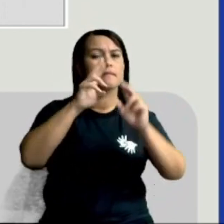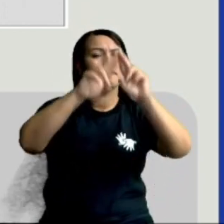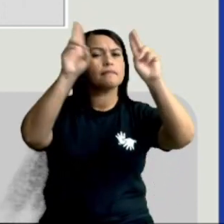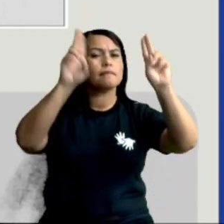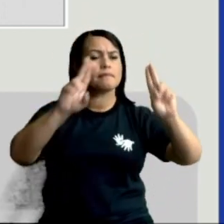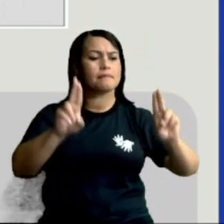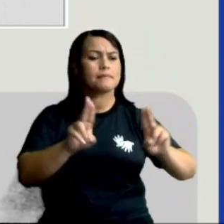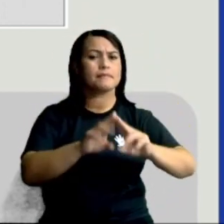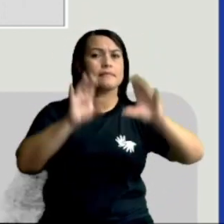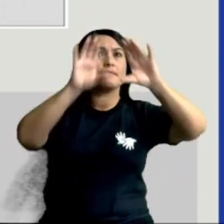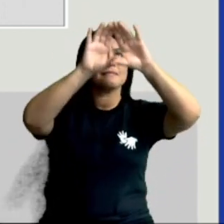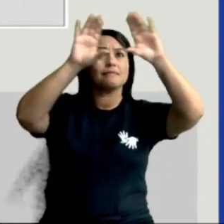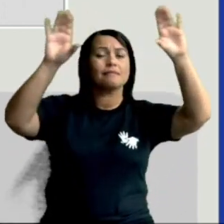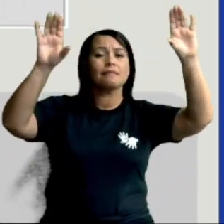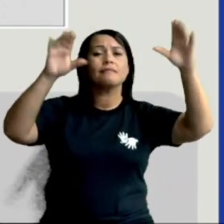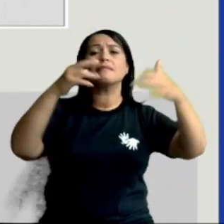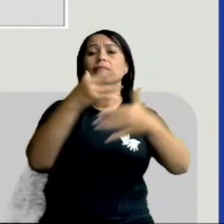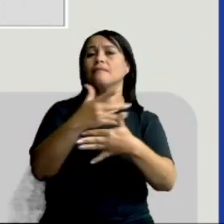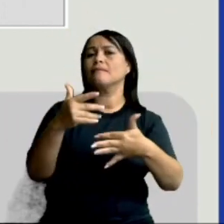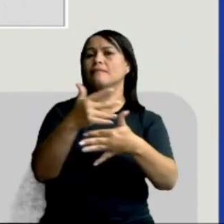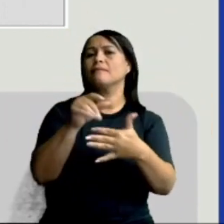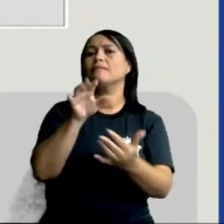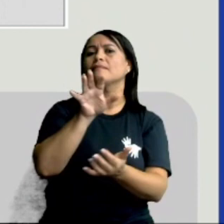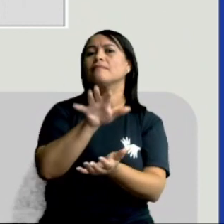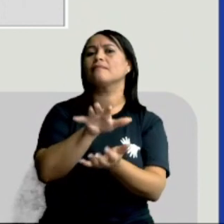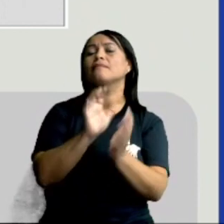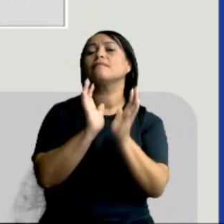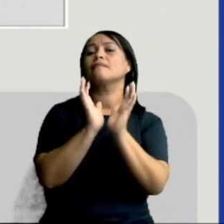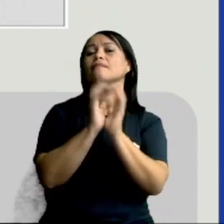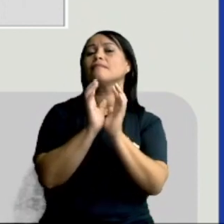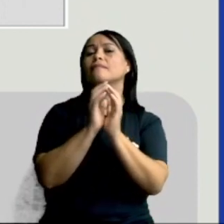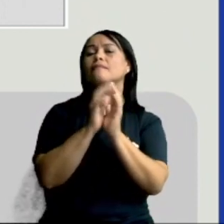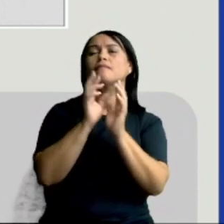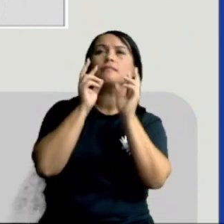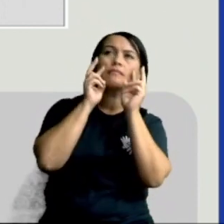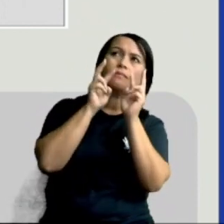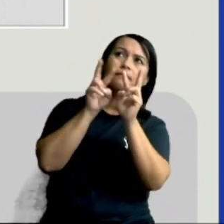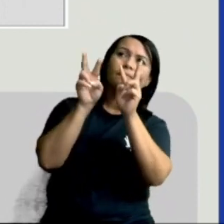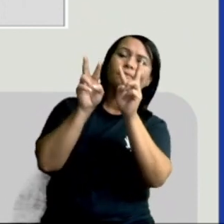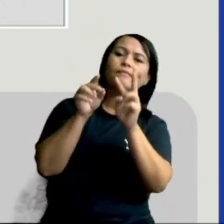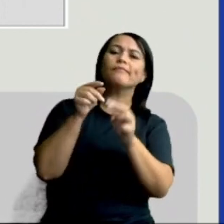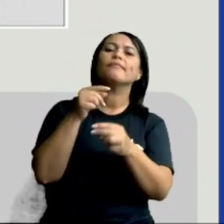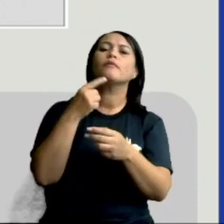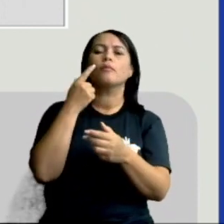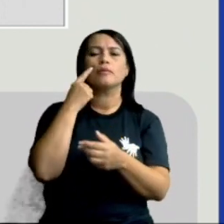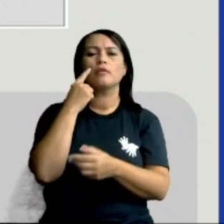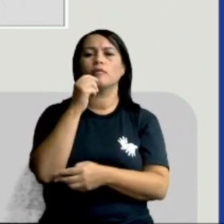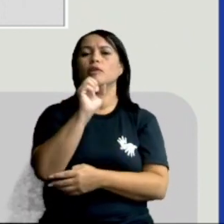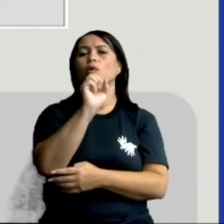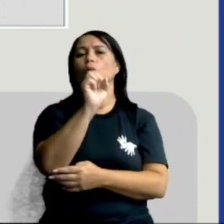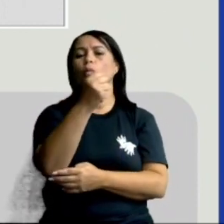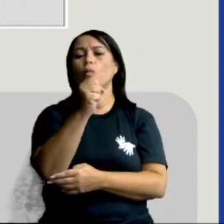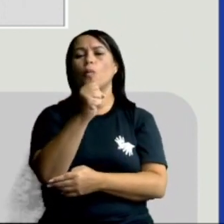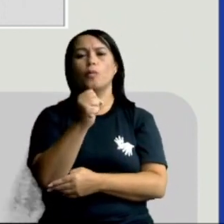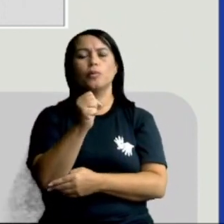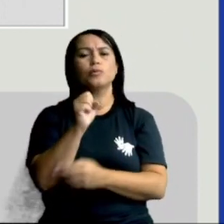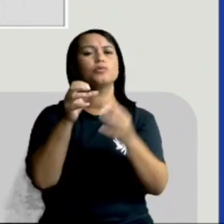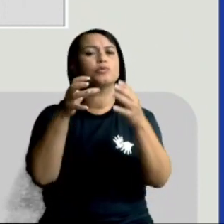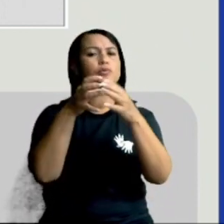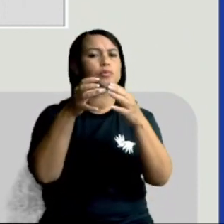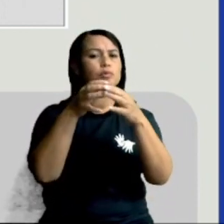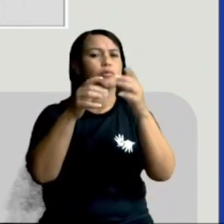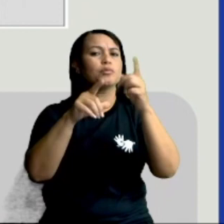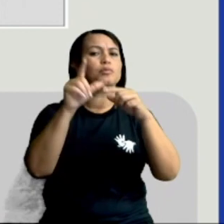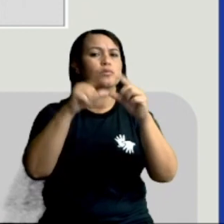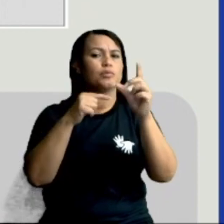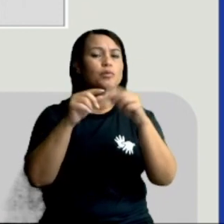celeste visto da cidade do Recife. Então aqui está todas as 8 constelações, certo? Um mapa de